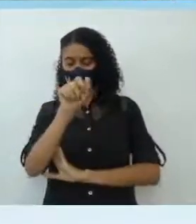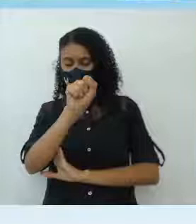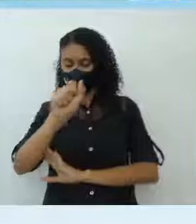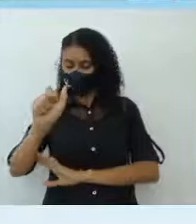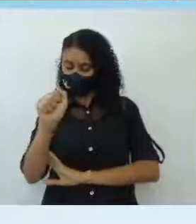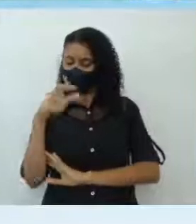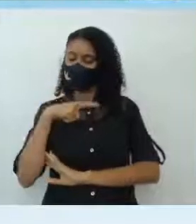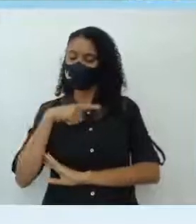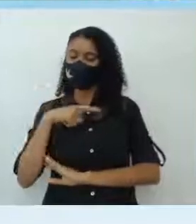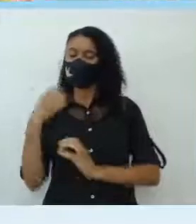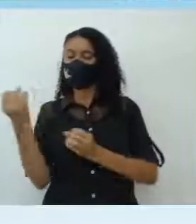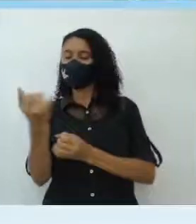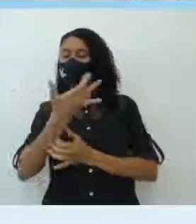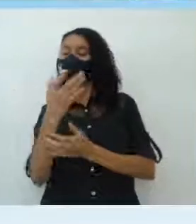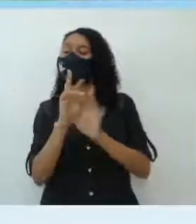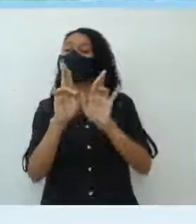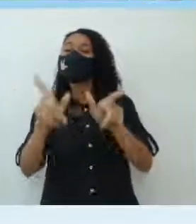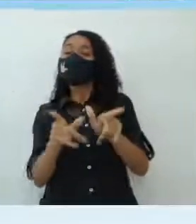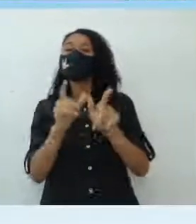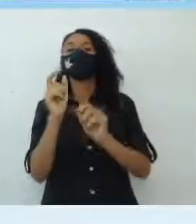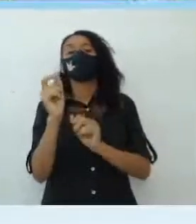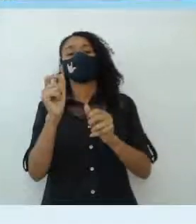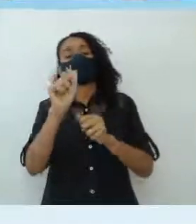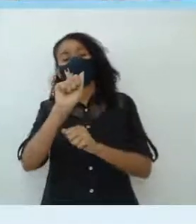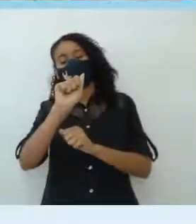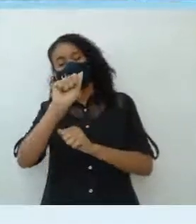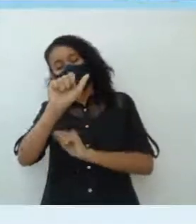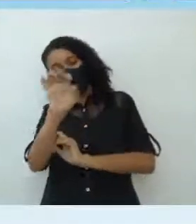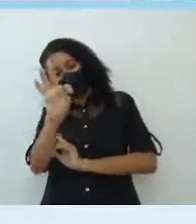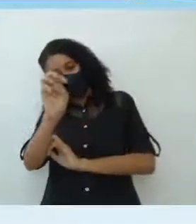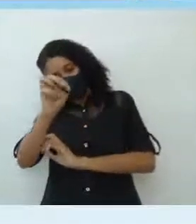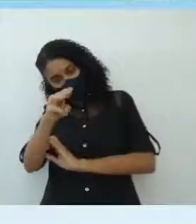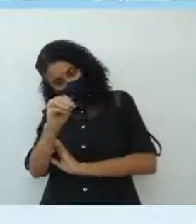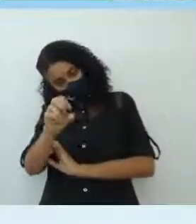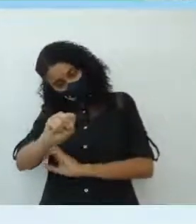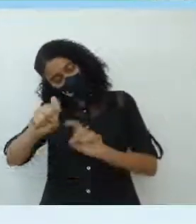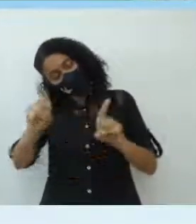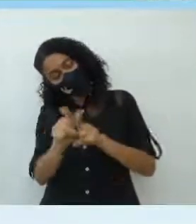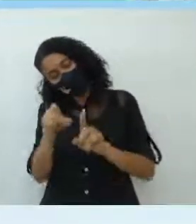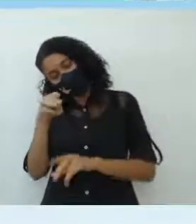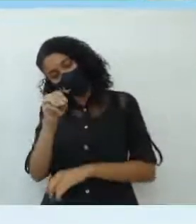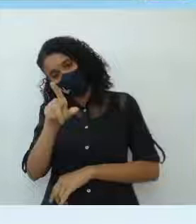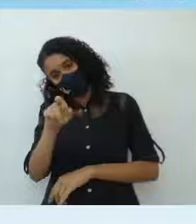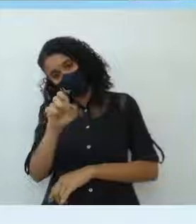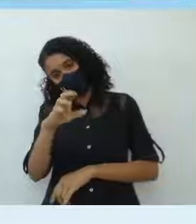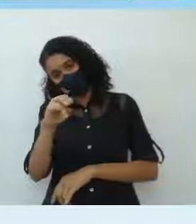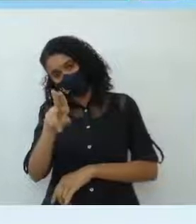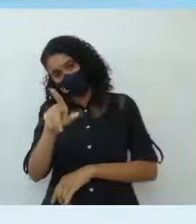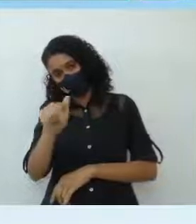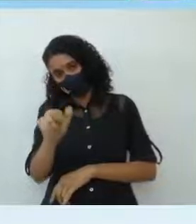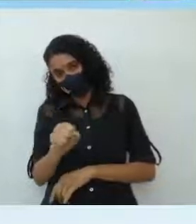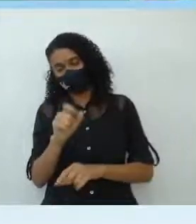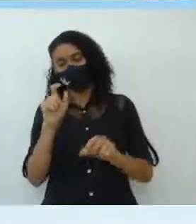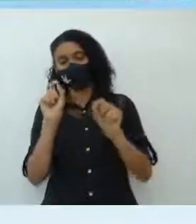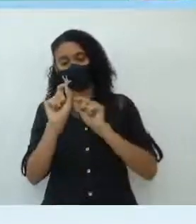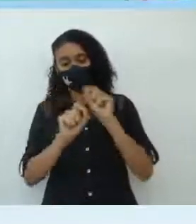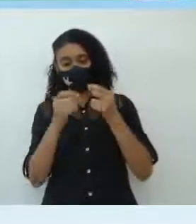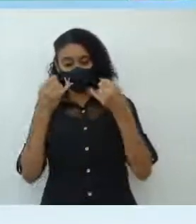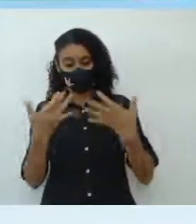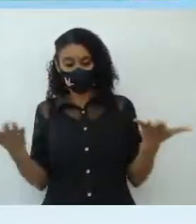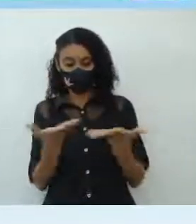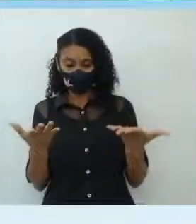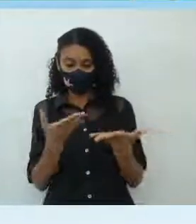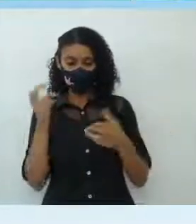quantidades diferentes de átomos e moléculas. Então, é disso que se trata a aula de hoje, de observar